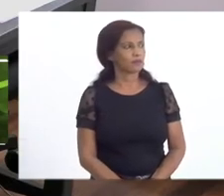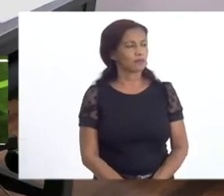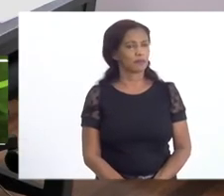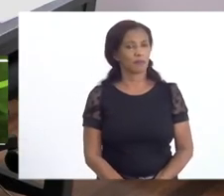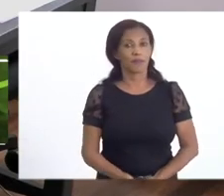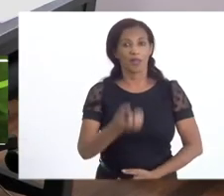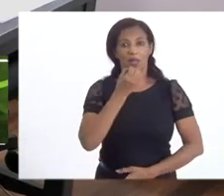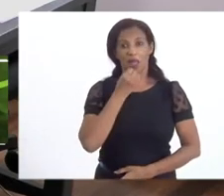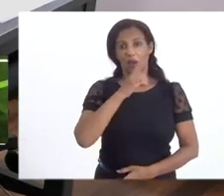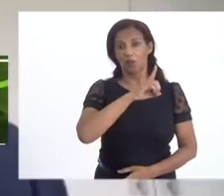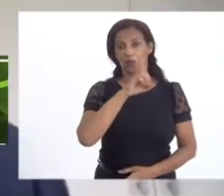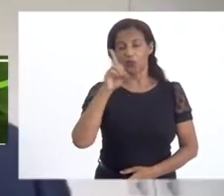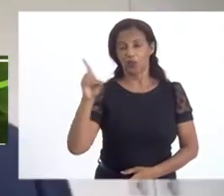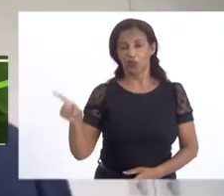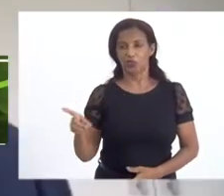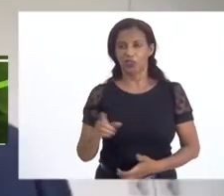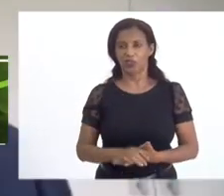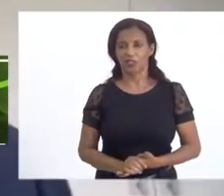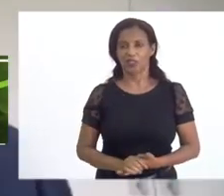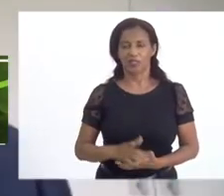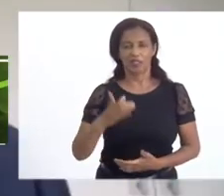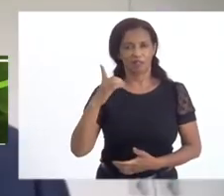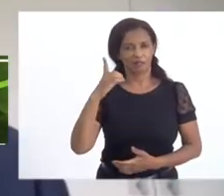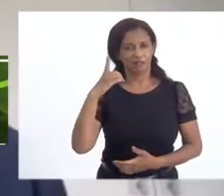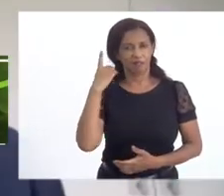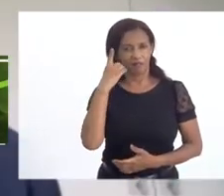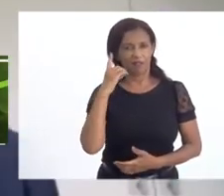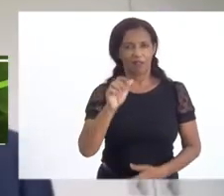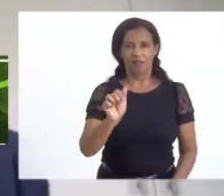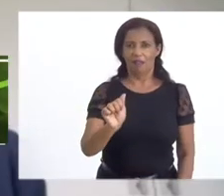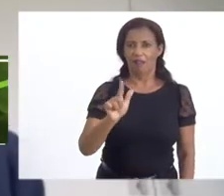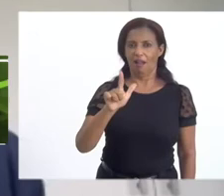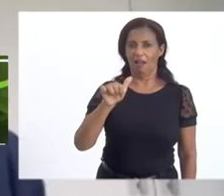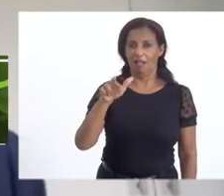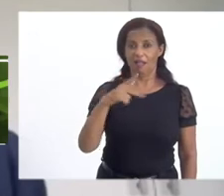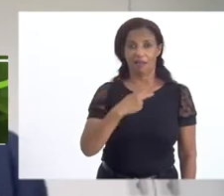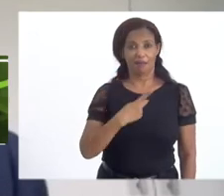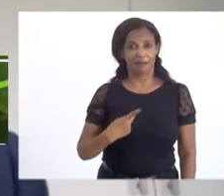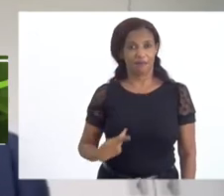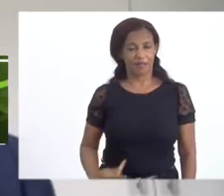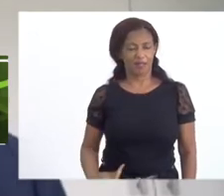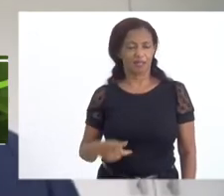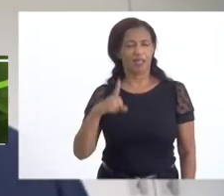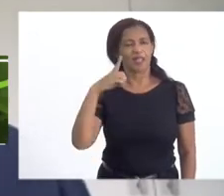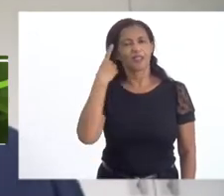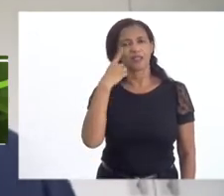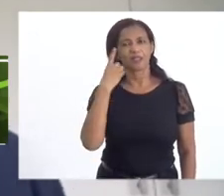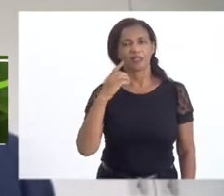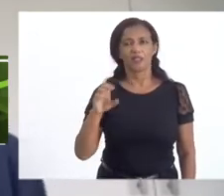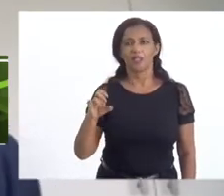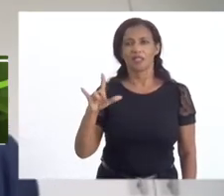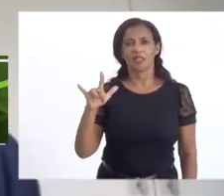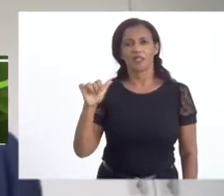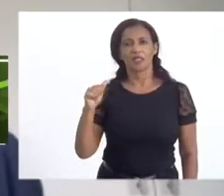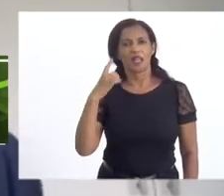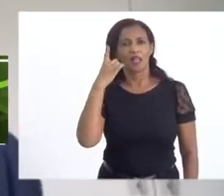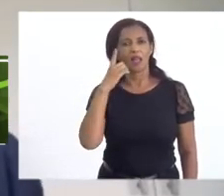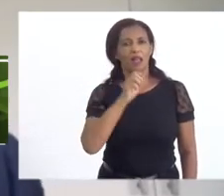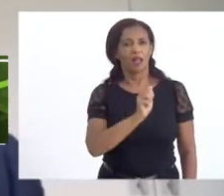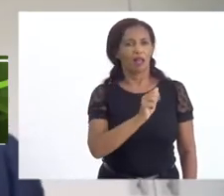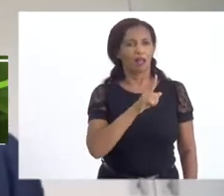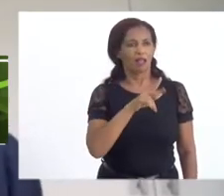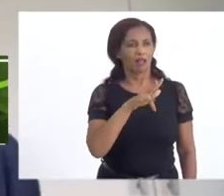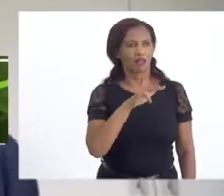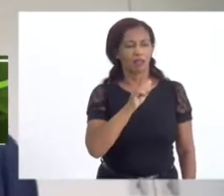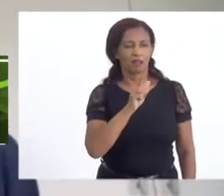Gente, bom dia. Bom dia, deputada Alana, presidente da Comissão de Turismo, deputada Célia Jordão, deputada Helena